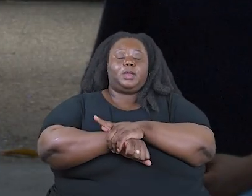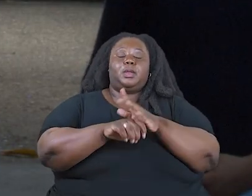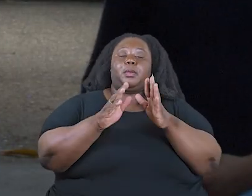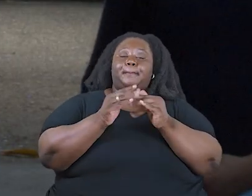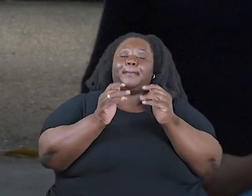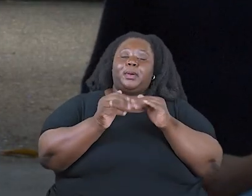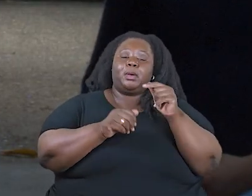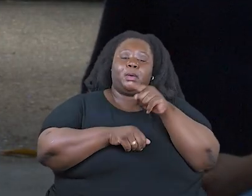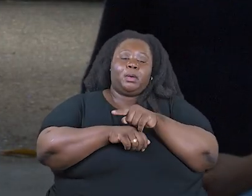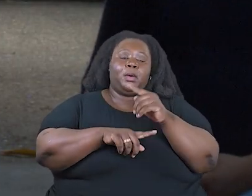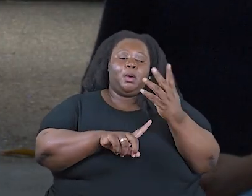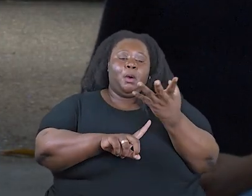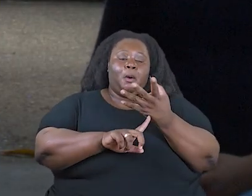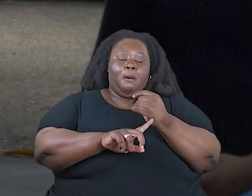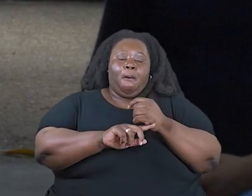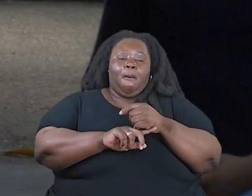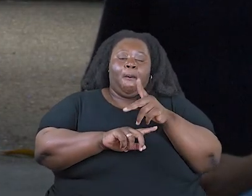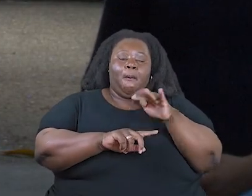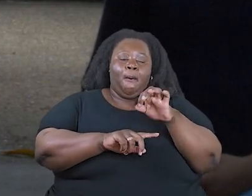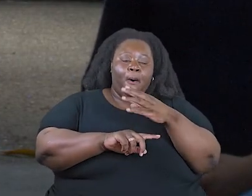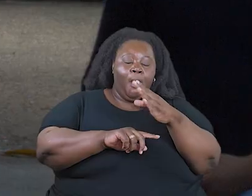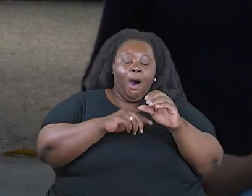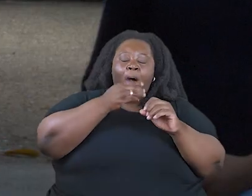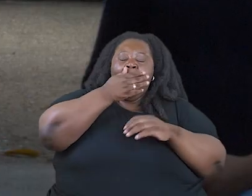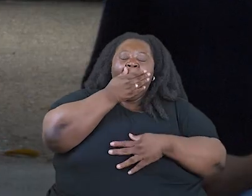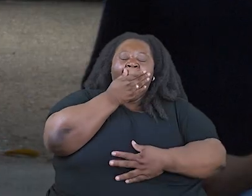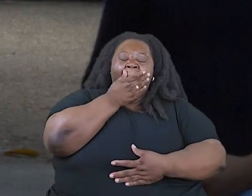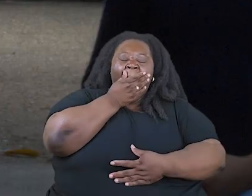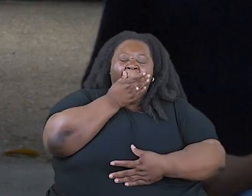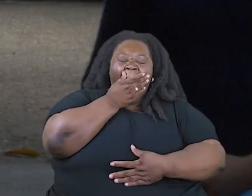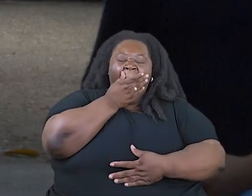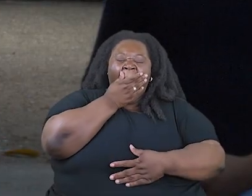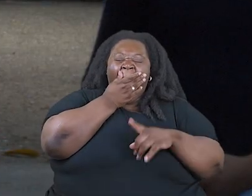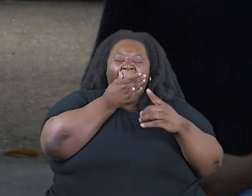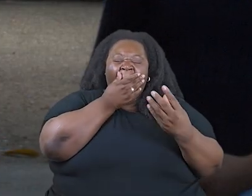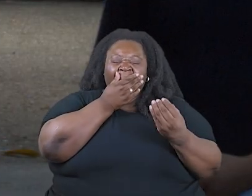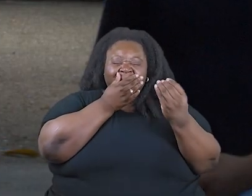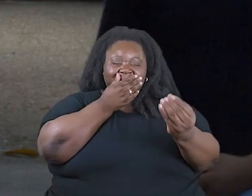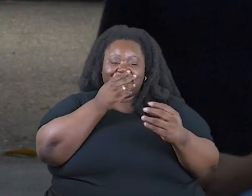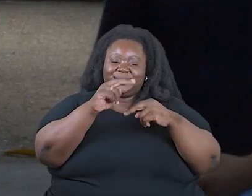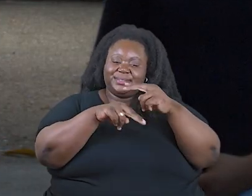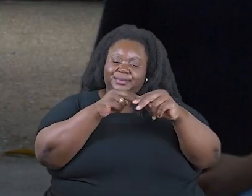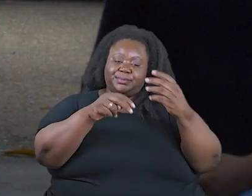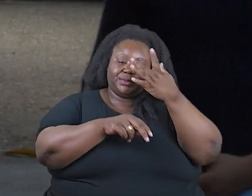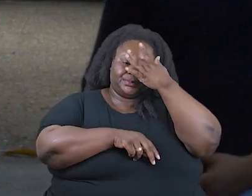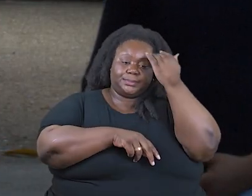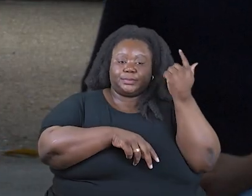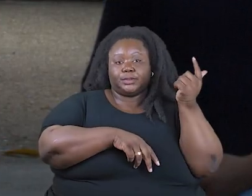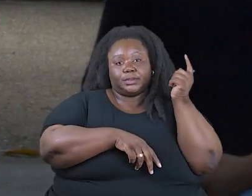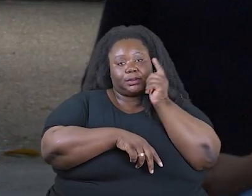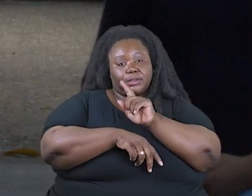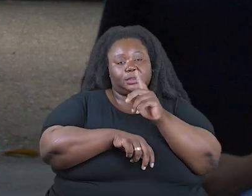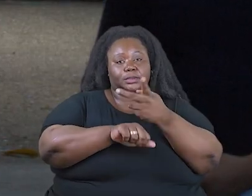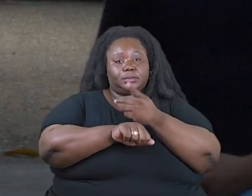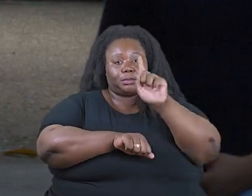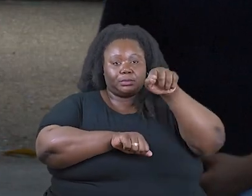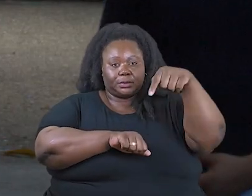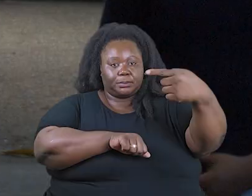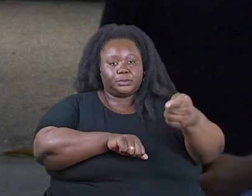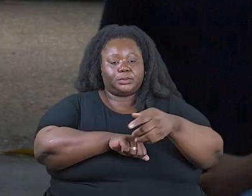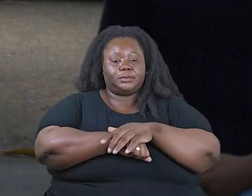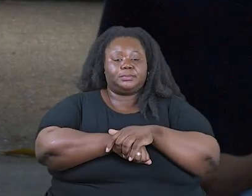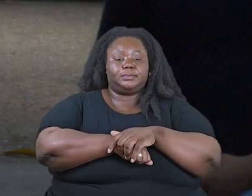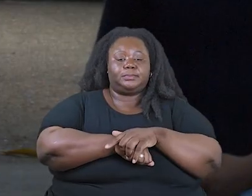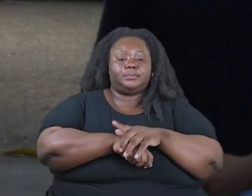encomendaram para ele uma obra de arte em edição para ser dada de presente para quem ganhasse o prêmio no ano